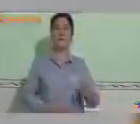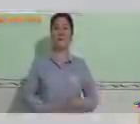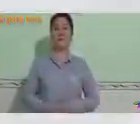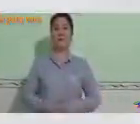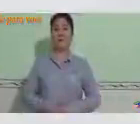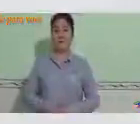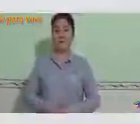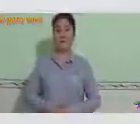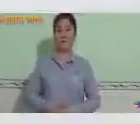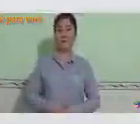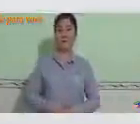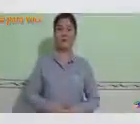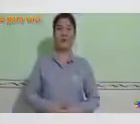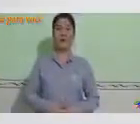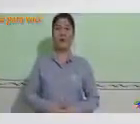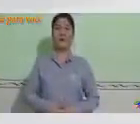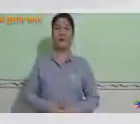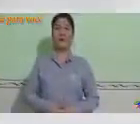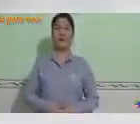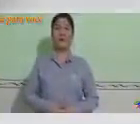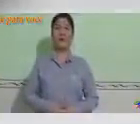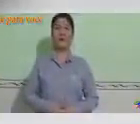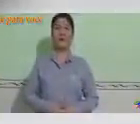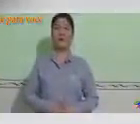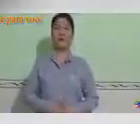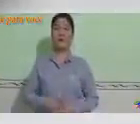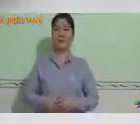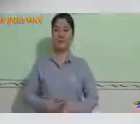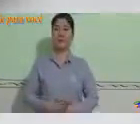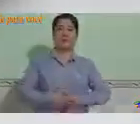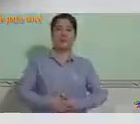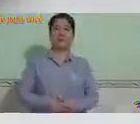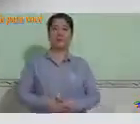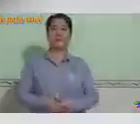M 100 G D E F A R I N H A S 100 ml de água.